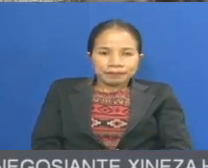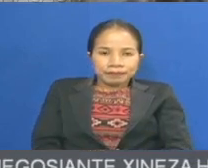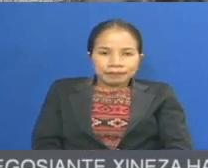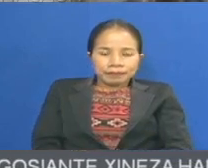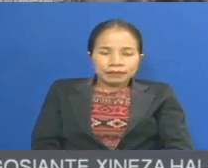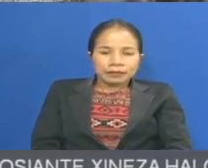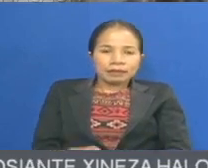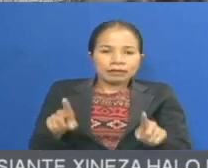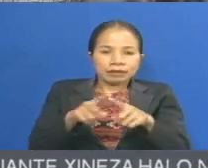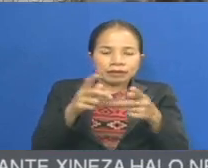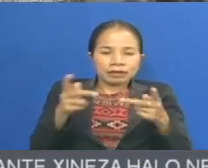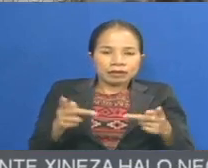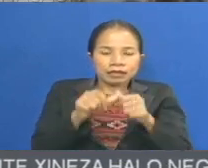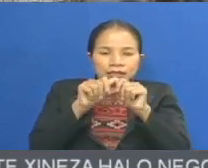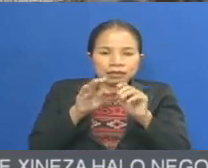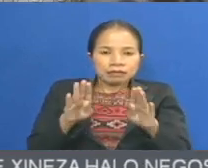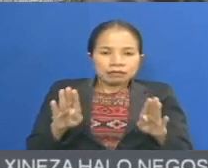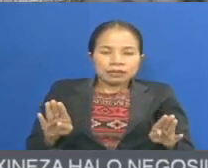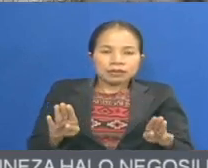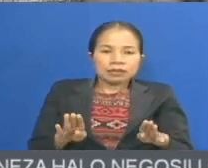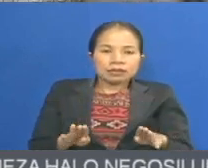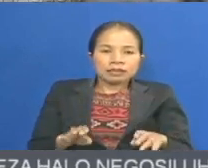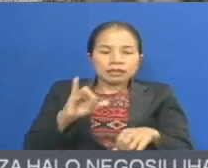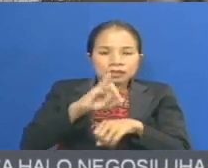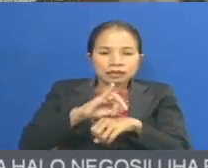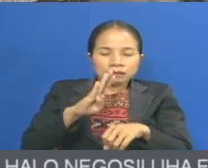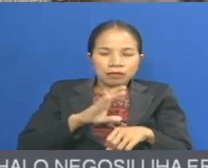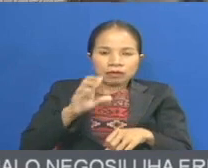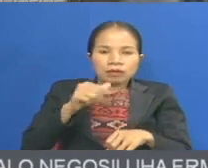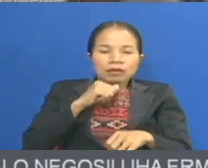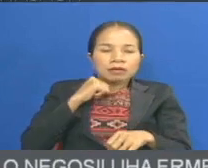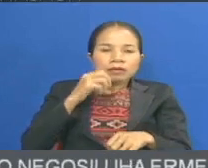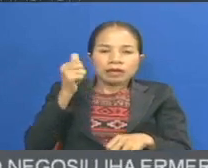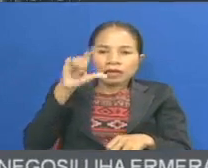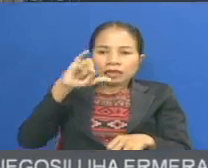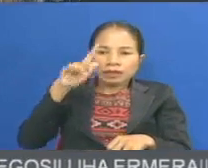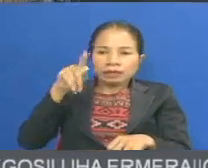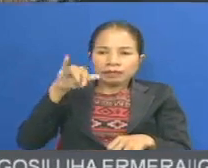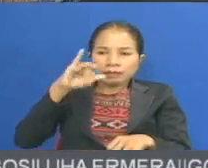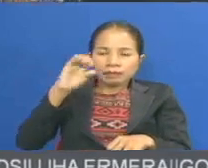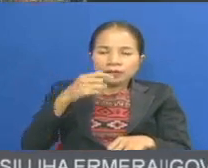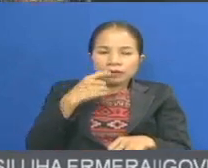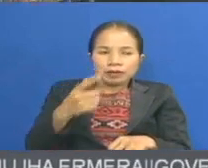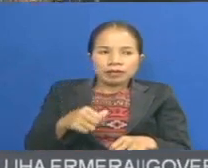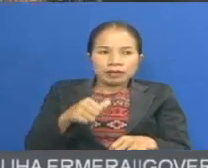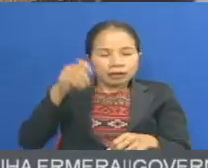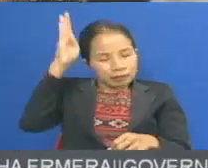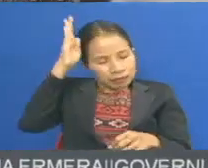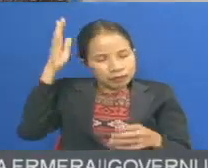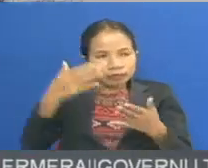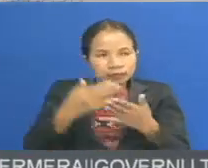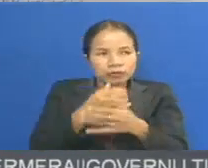Bocau. E o Fátima Anessa, administrador apostólica Diocese de Bocau, Padre Alípio Pinto Guzmão Hateten, Bispo Fon ba